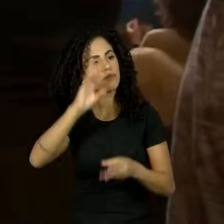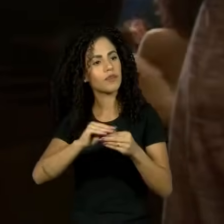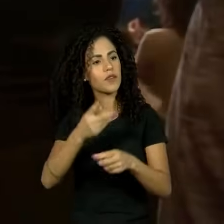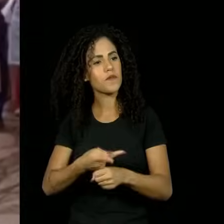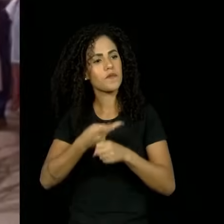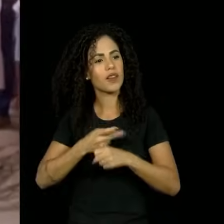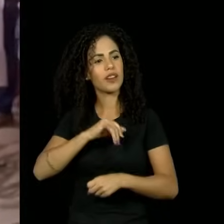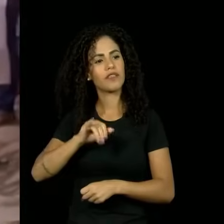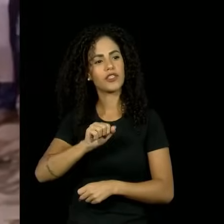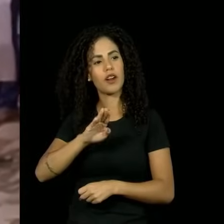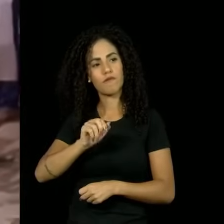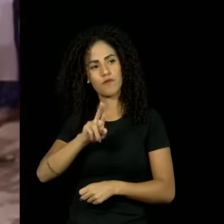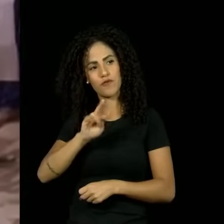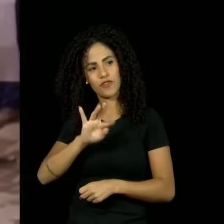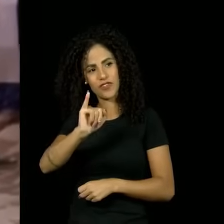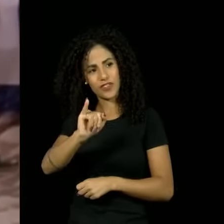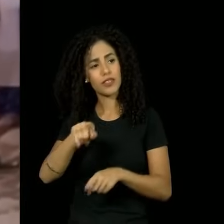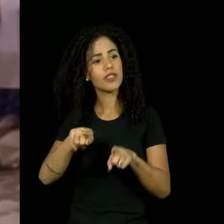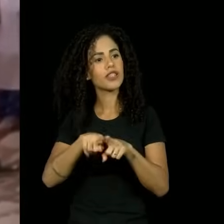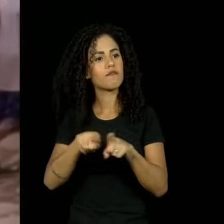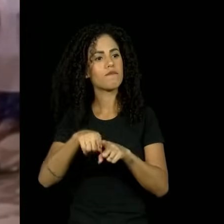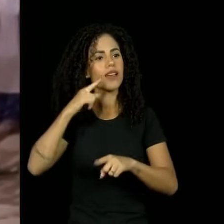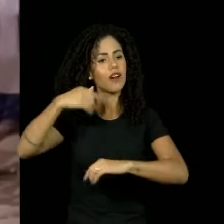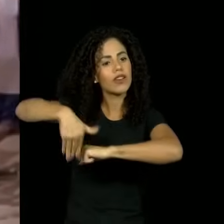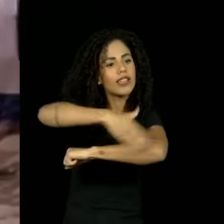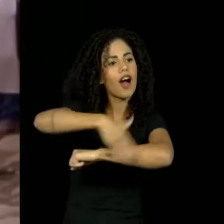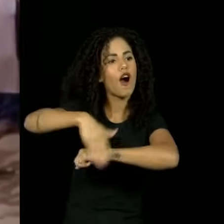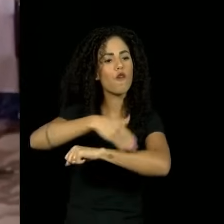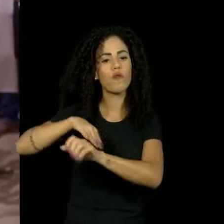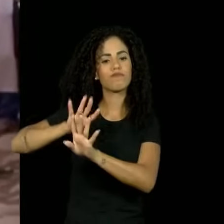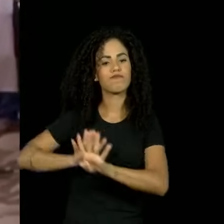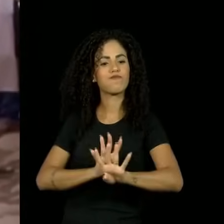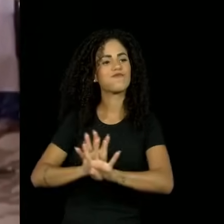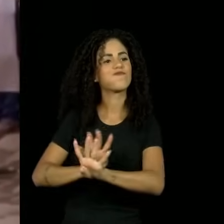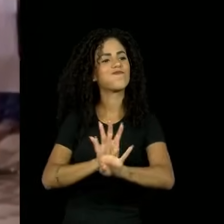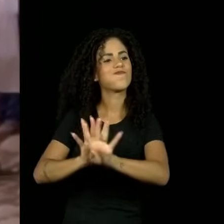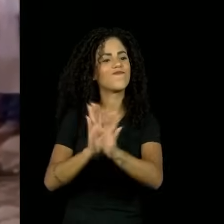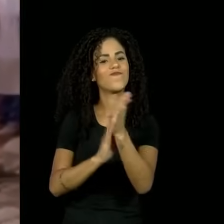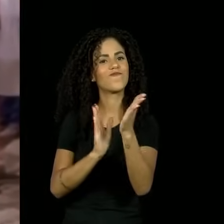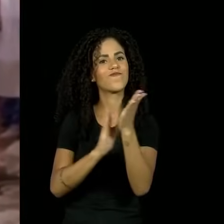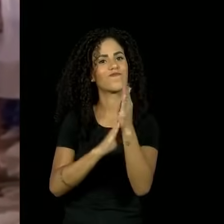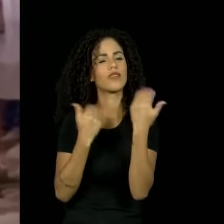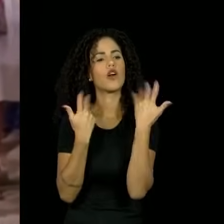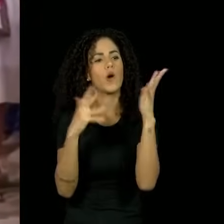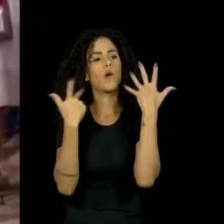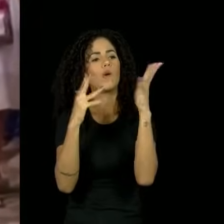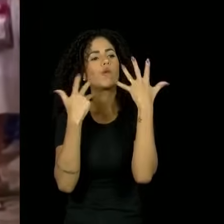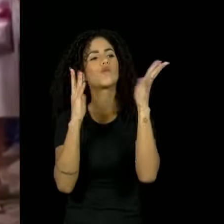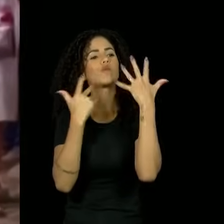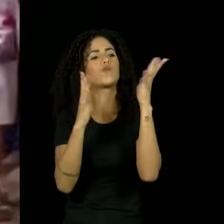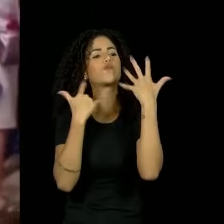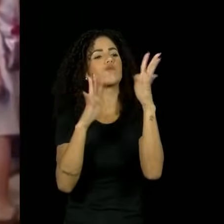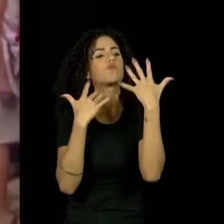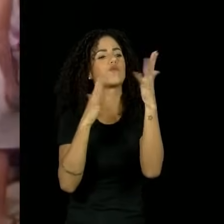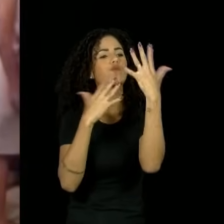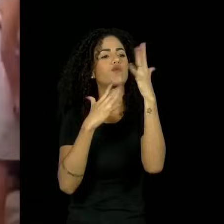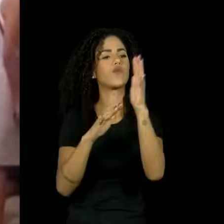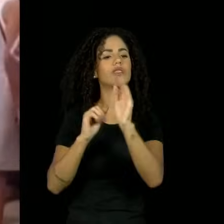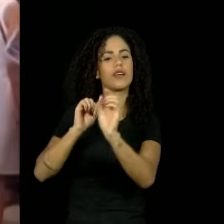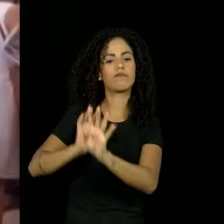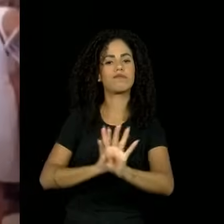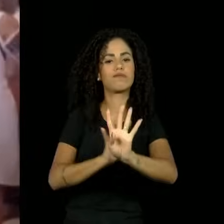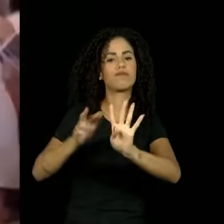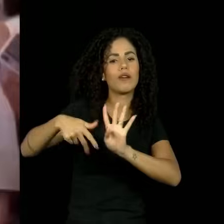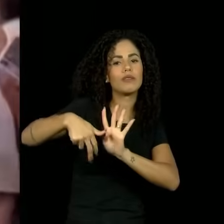Jabuti, né? Recentemente, na Flip, você foi ovacionada durante sua passagem ali